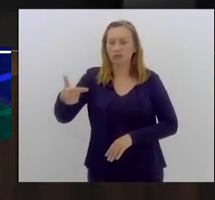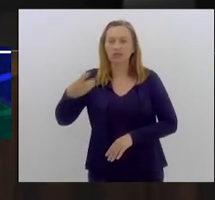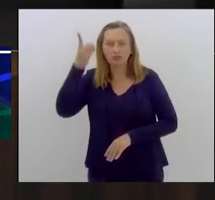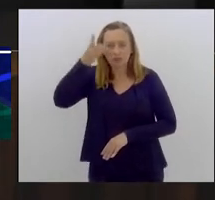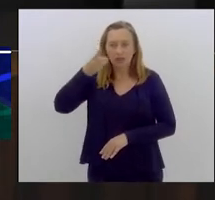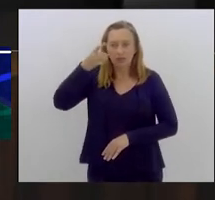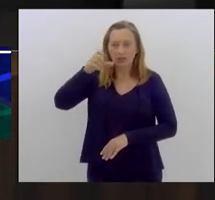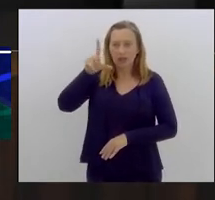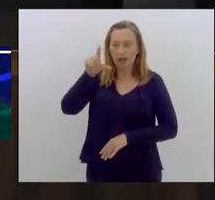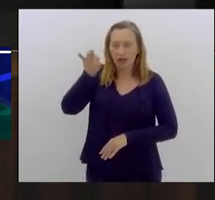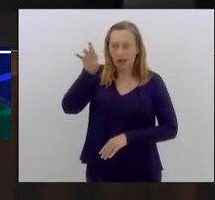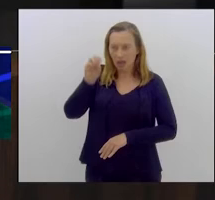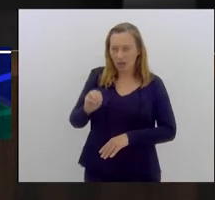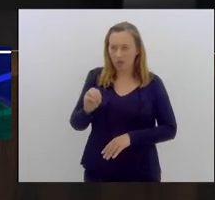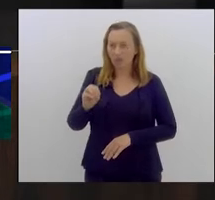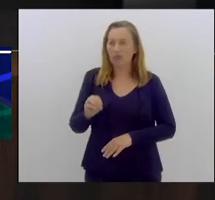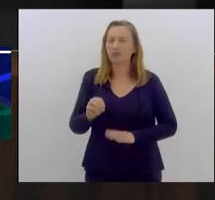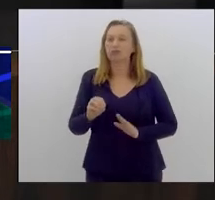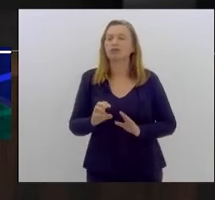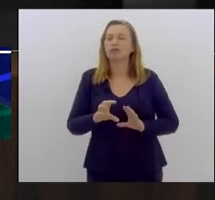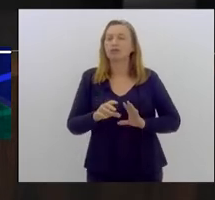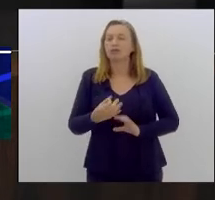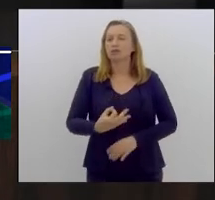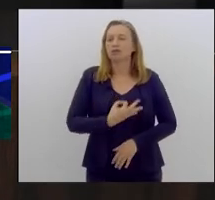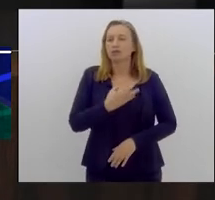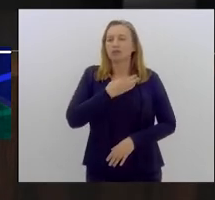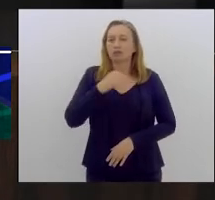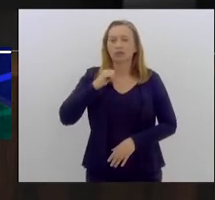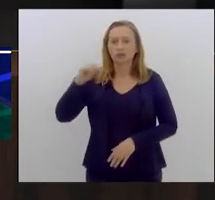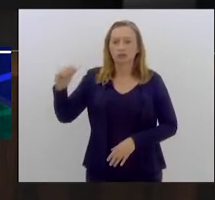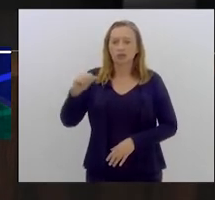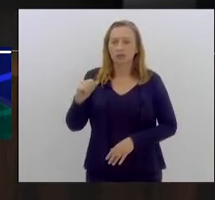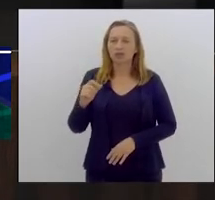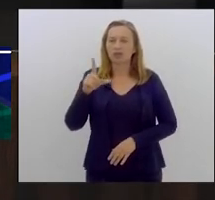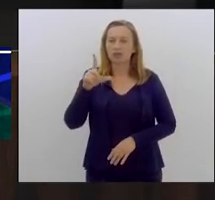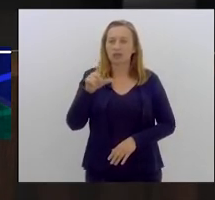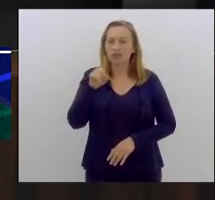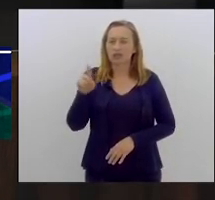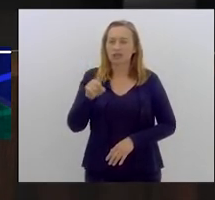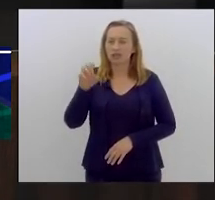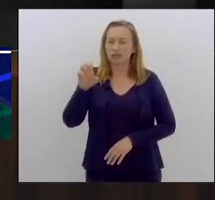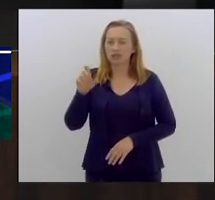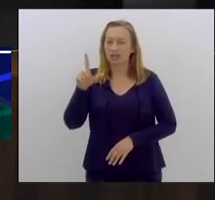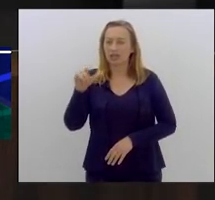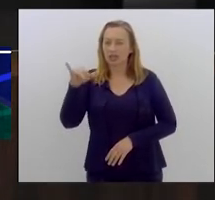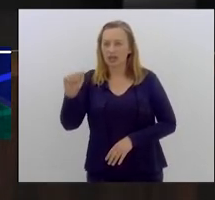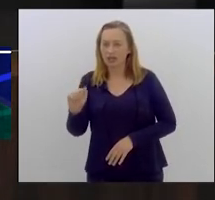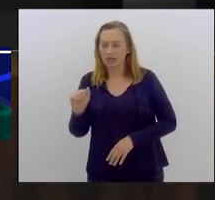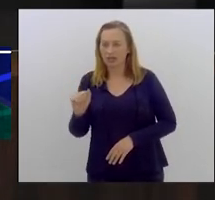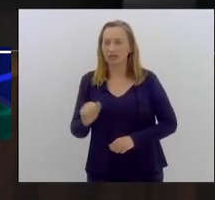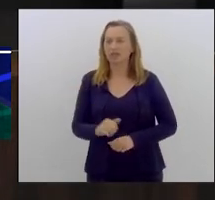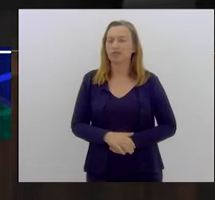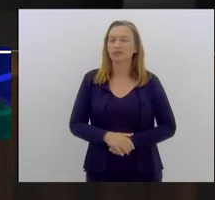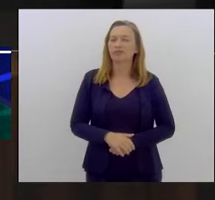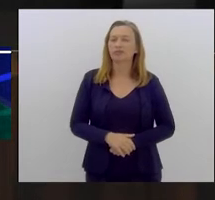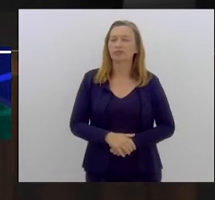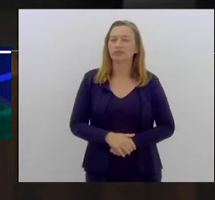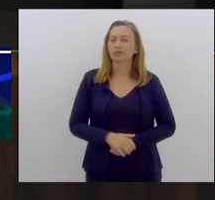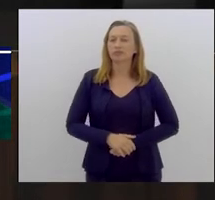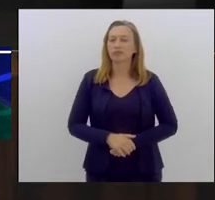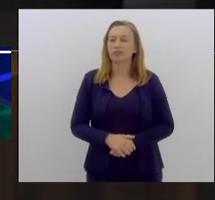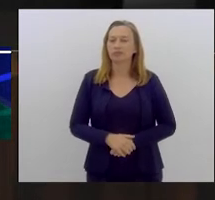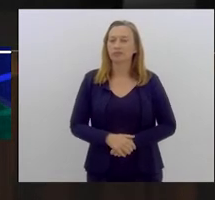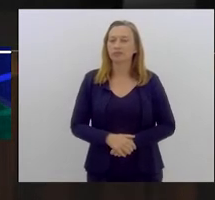Concede medalha Tiradentes, respectivo diploma à senhora Zélia Maria Correia, diretora do Colégio Estadual José Maria de Brito,